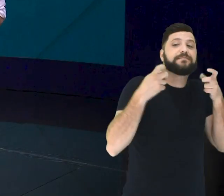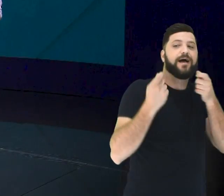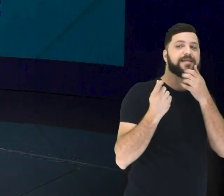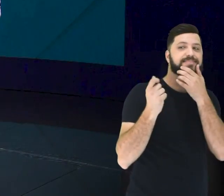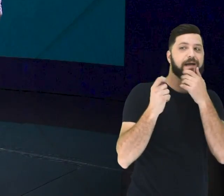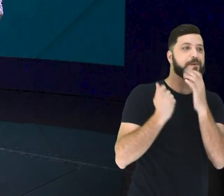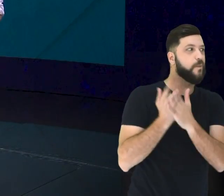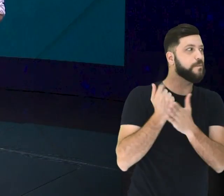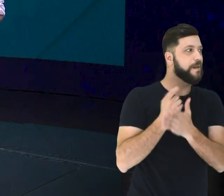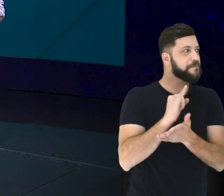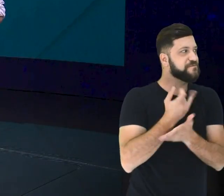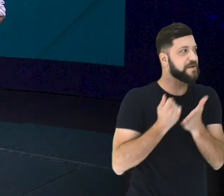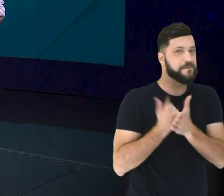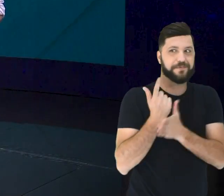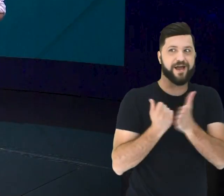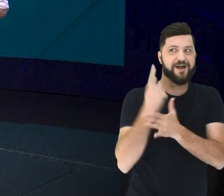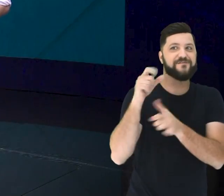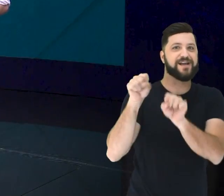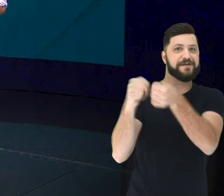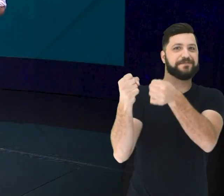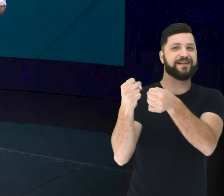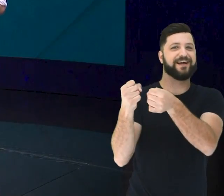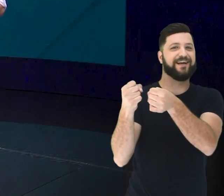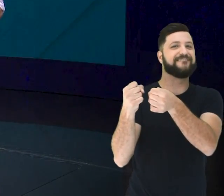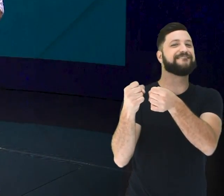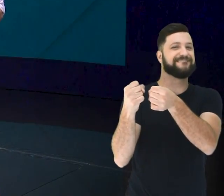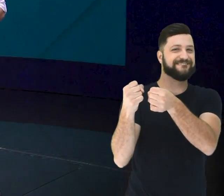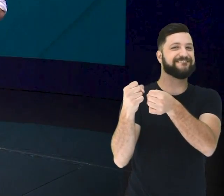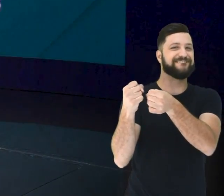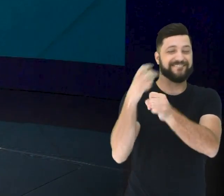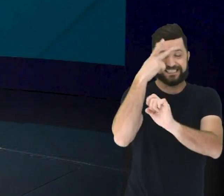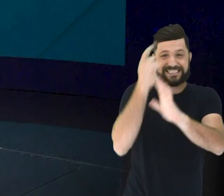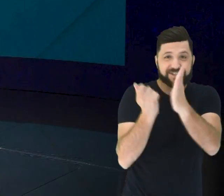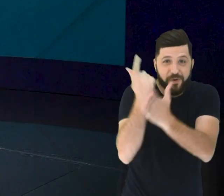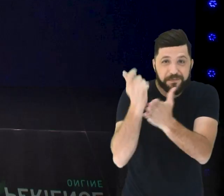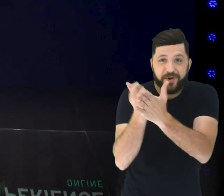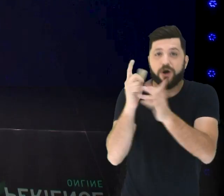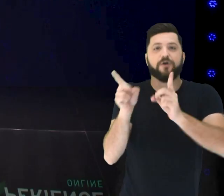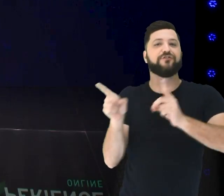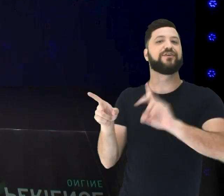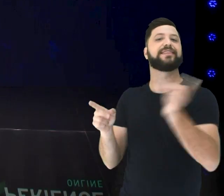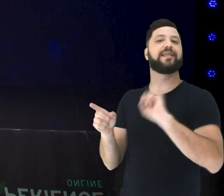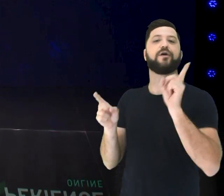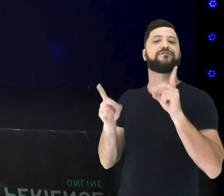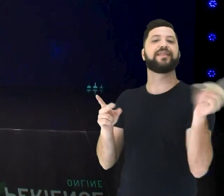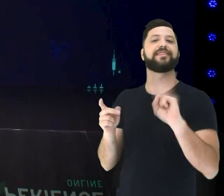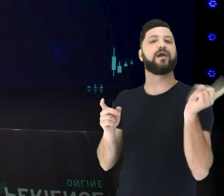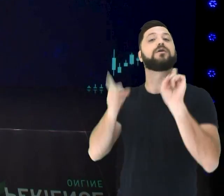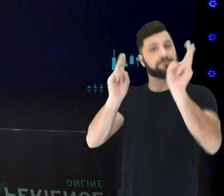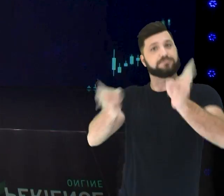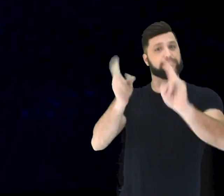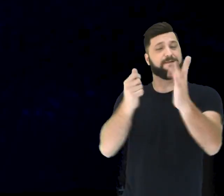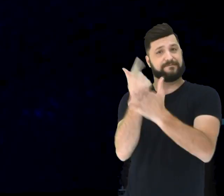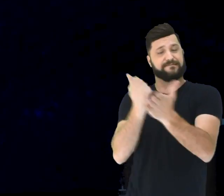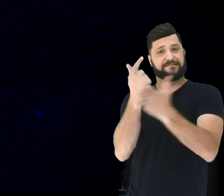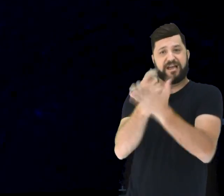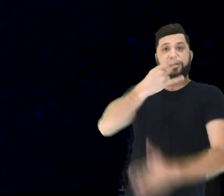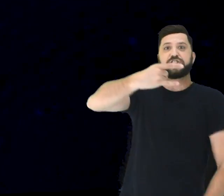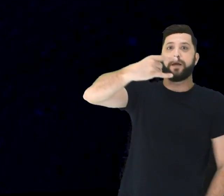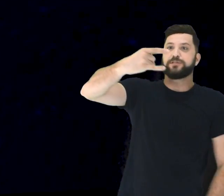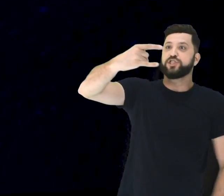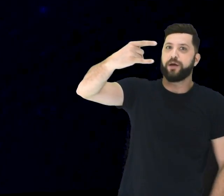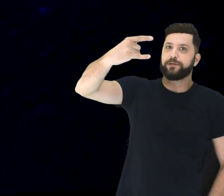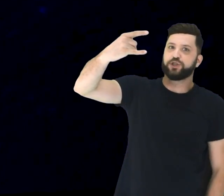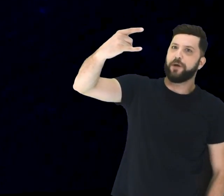julgaram que o preço da vaca ou seja compradores levaram preço lá para cima não deram chance para os vendedores não deram